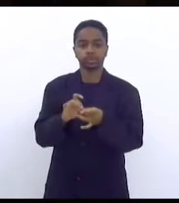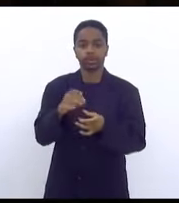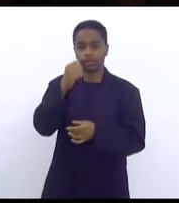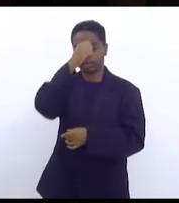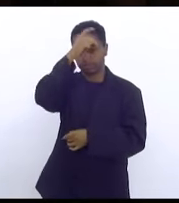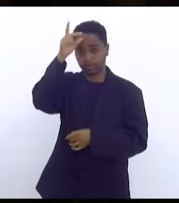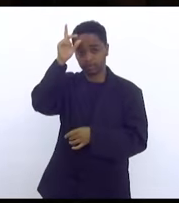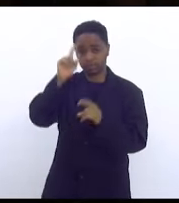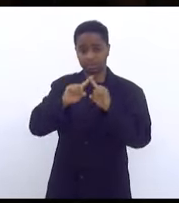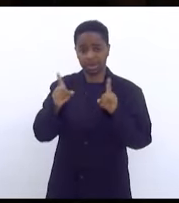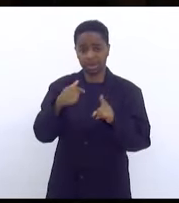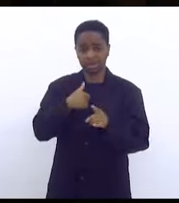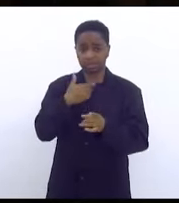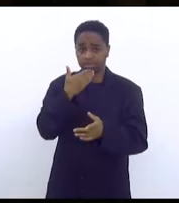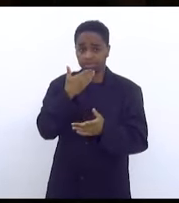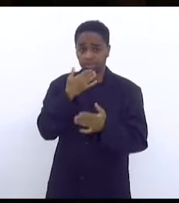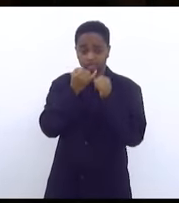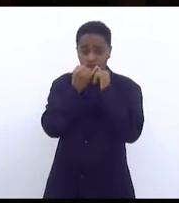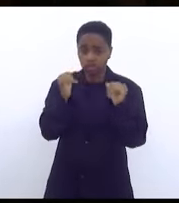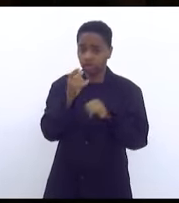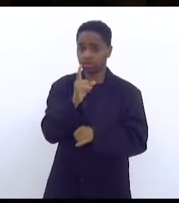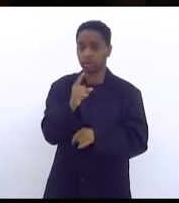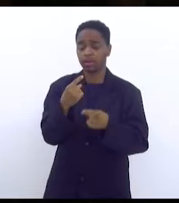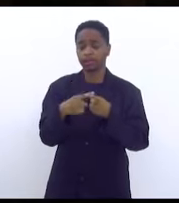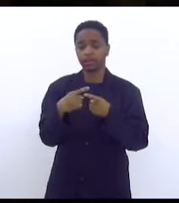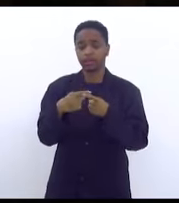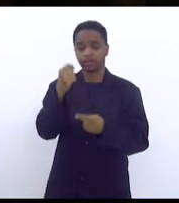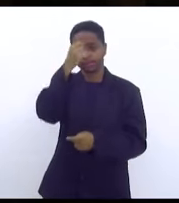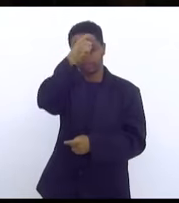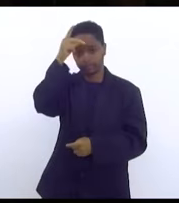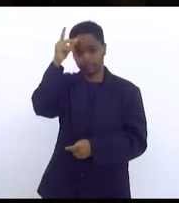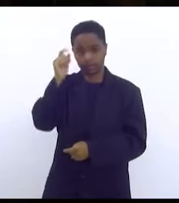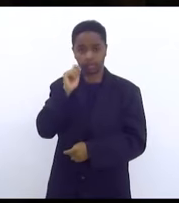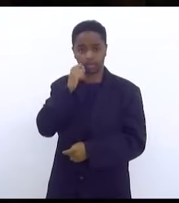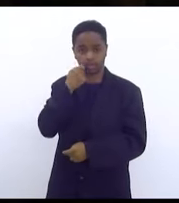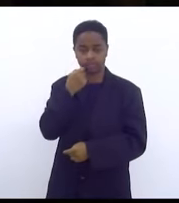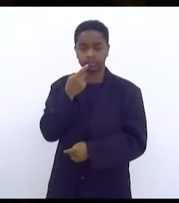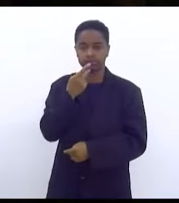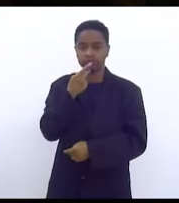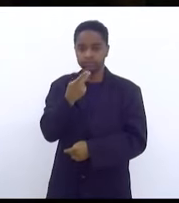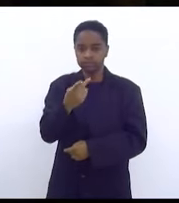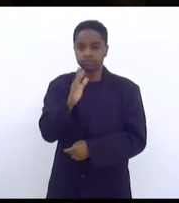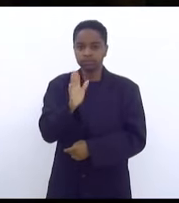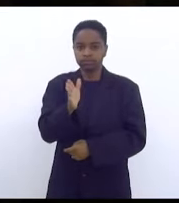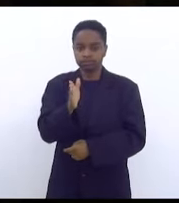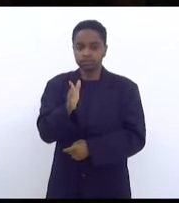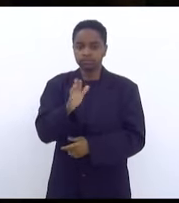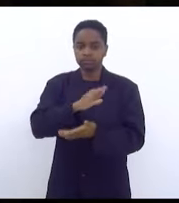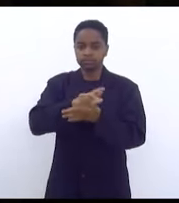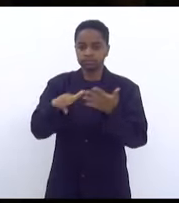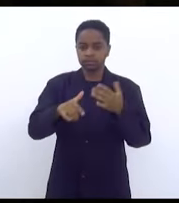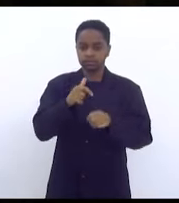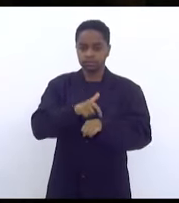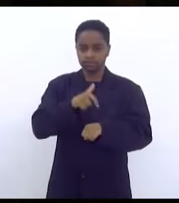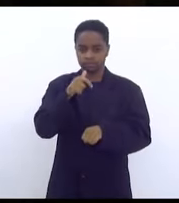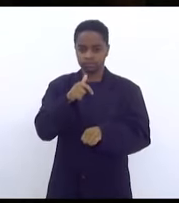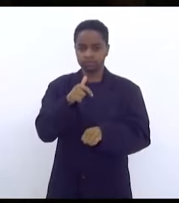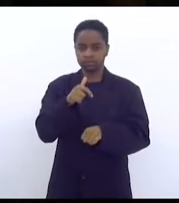me admira, porque o próprio prefeito Eduardo Paes já se autodeclarou por diversas